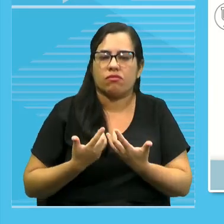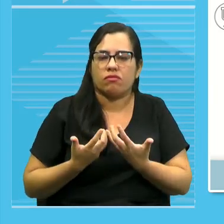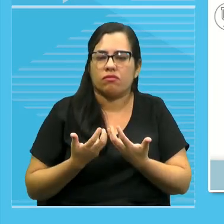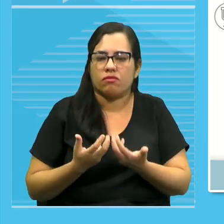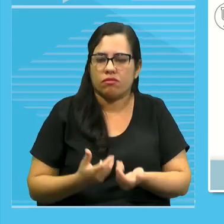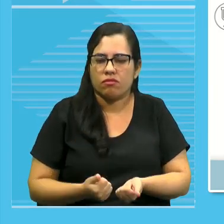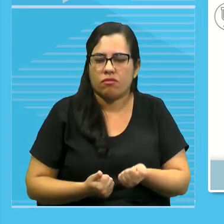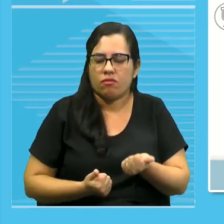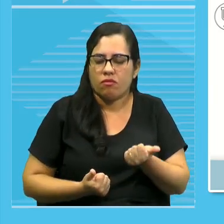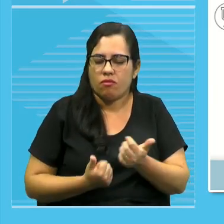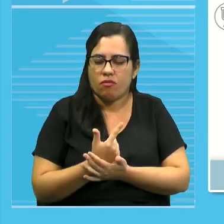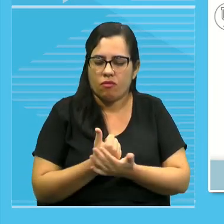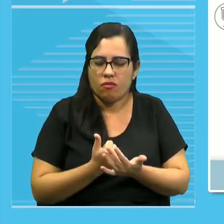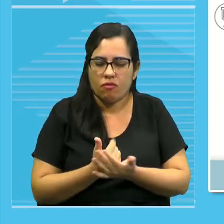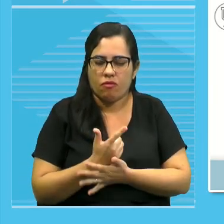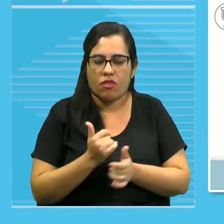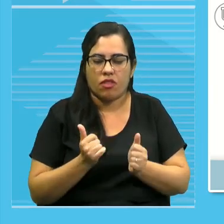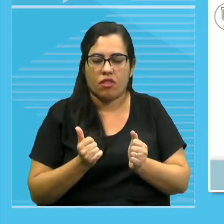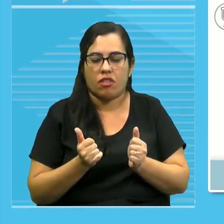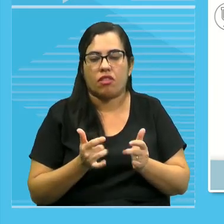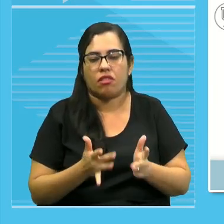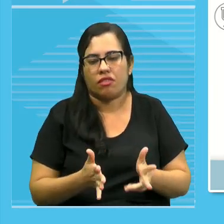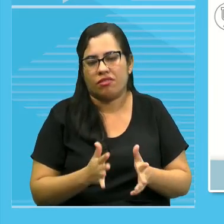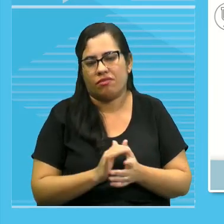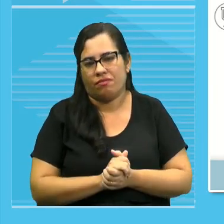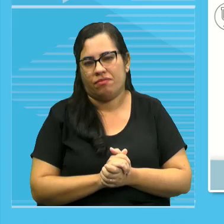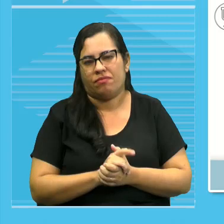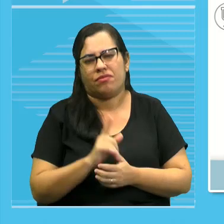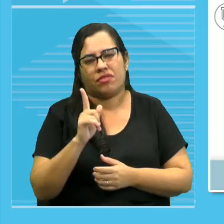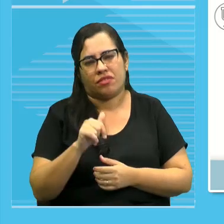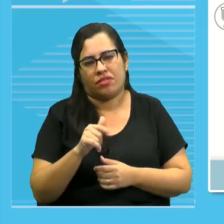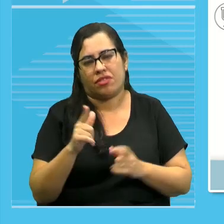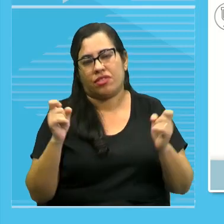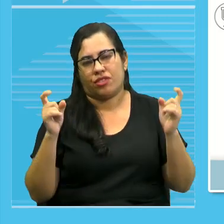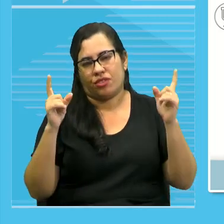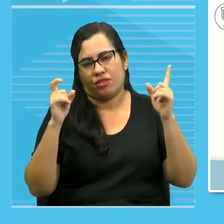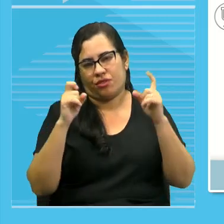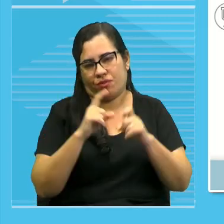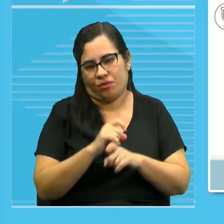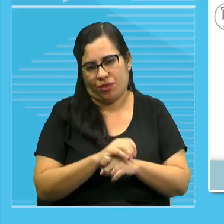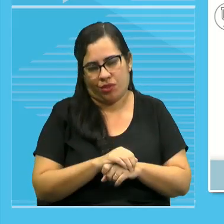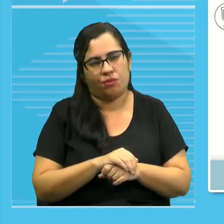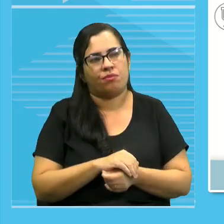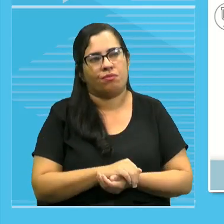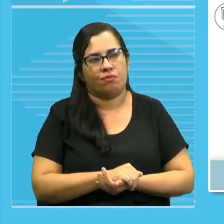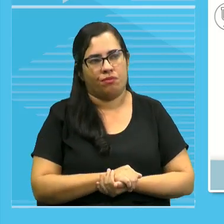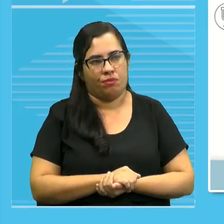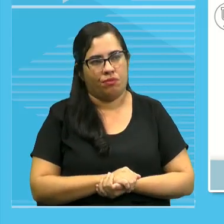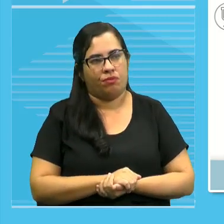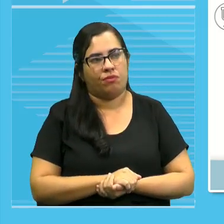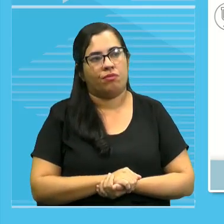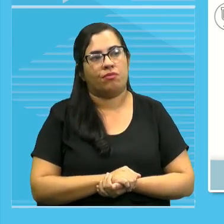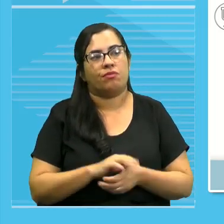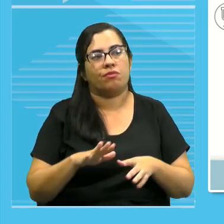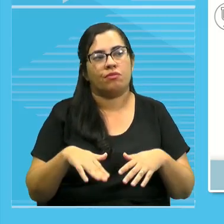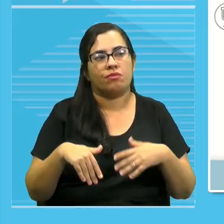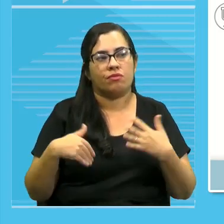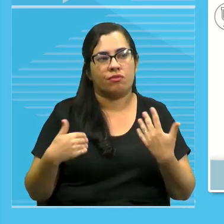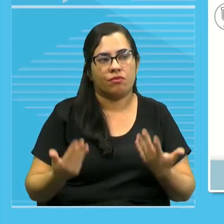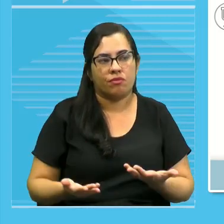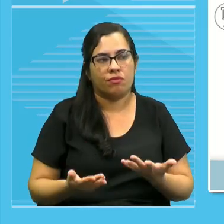consumir descartar é muito difícil de romper reciclar